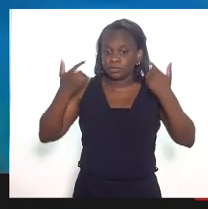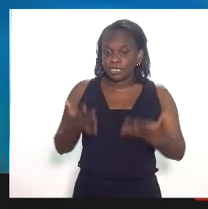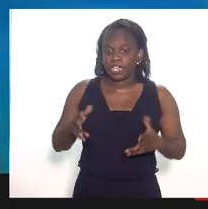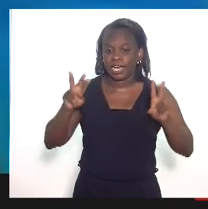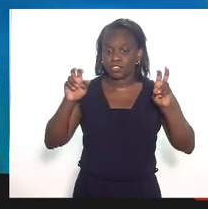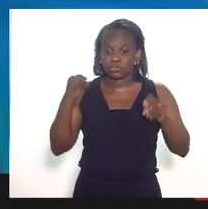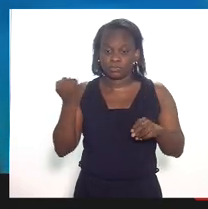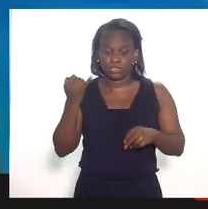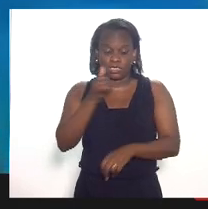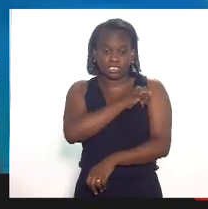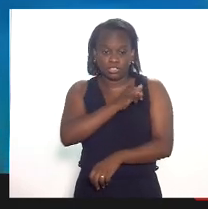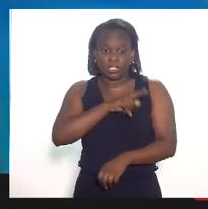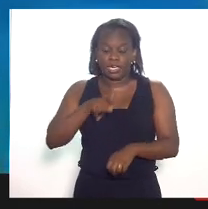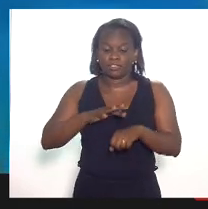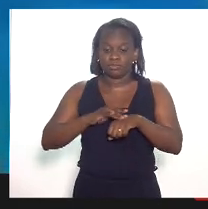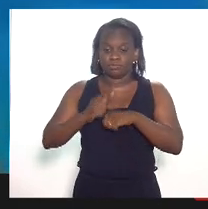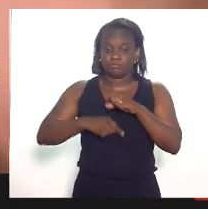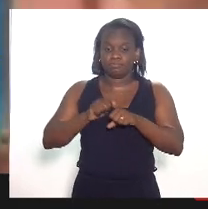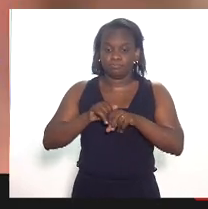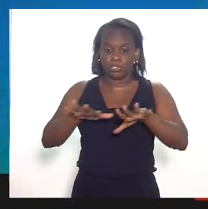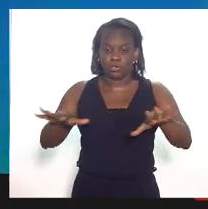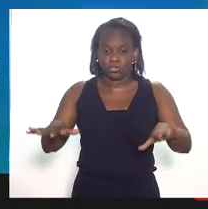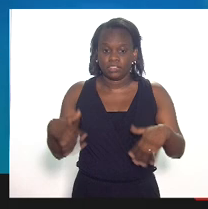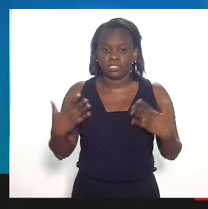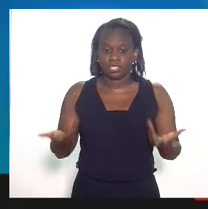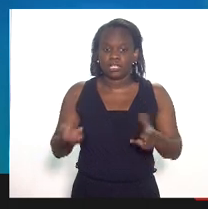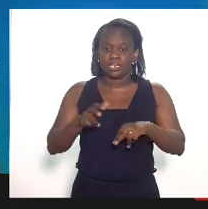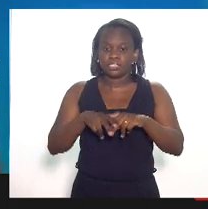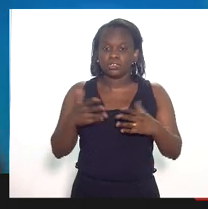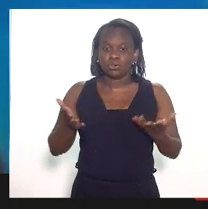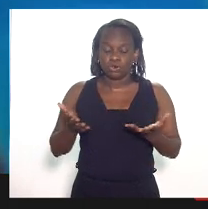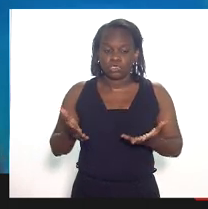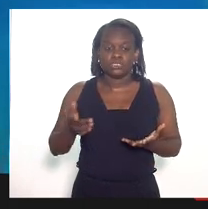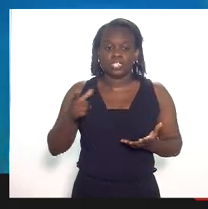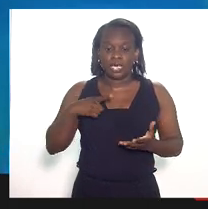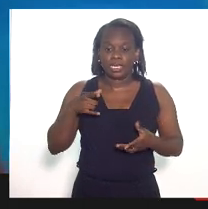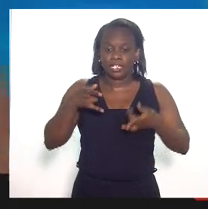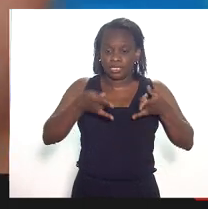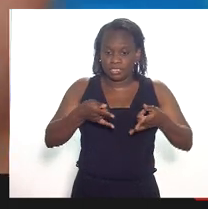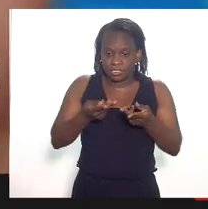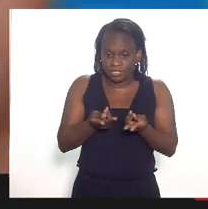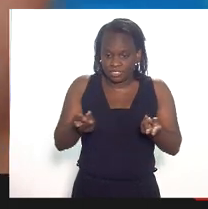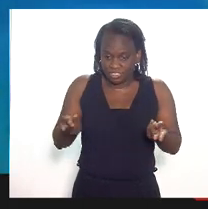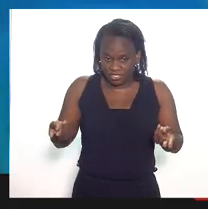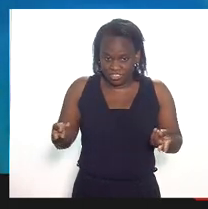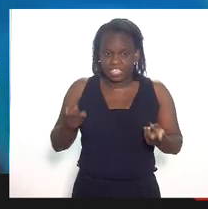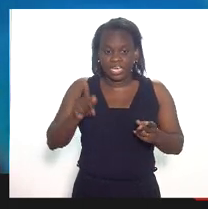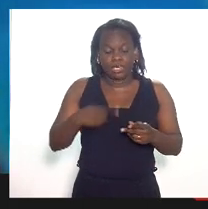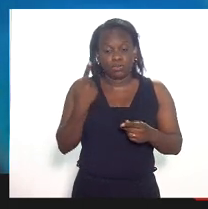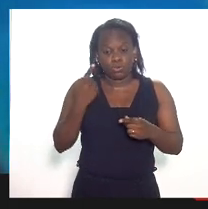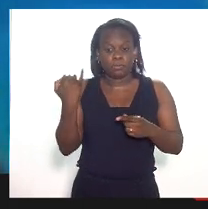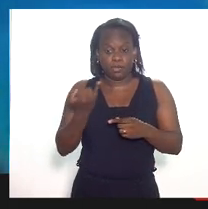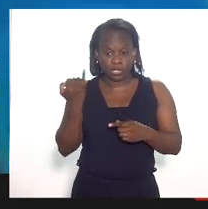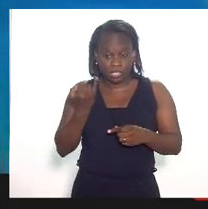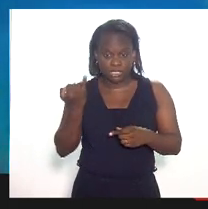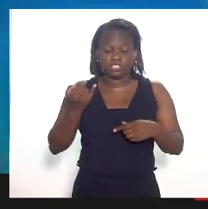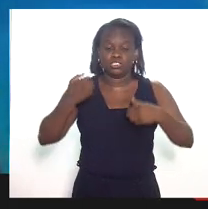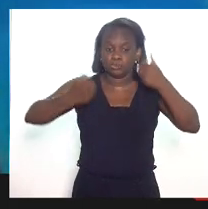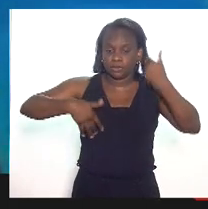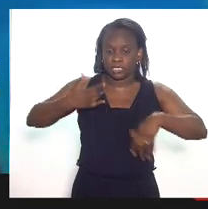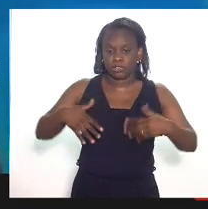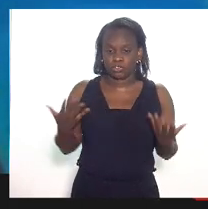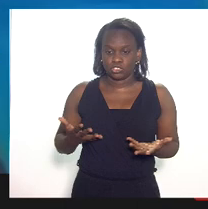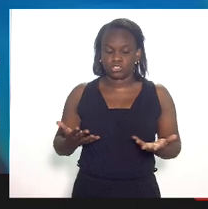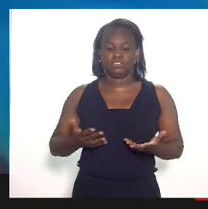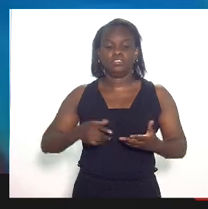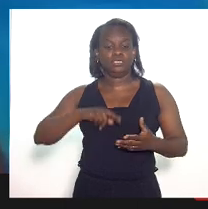Janeiro e a pandemia. A razão hoje, nós temos um título, que é a questão dos leitos, é uma das questões importantes para a gente discutir hoje.